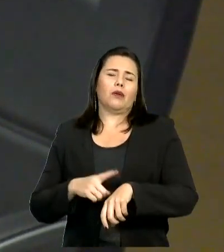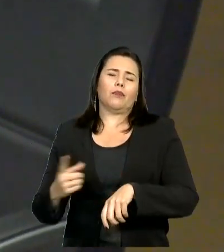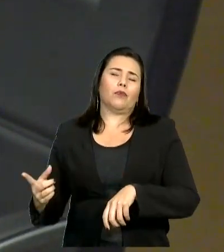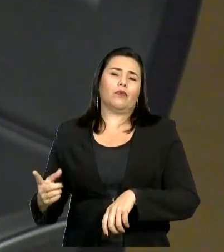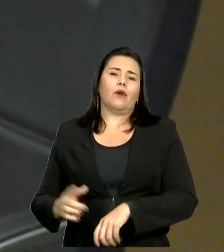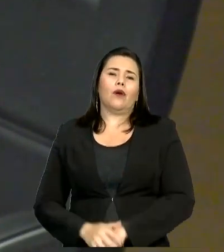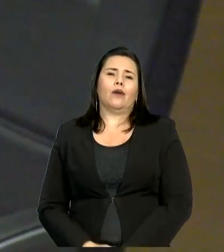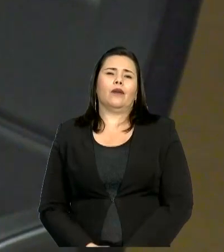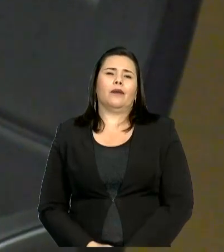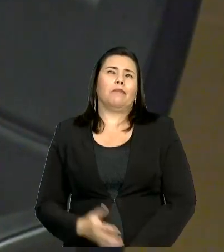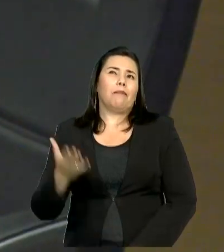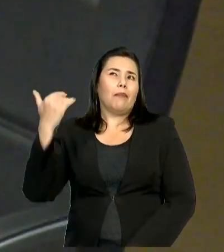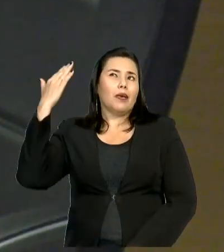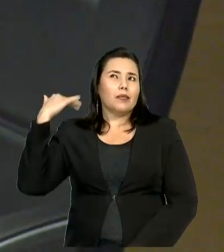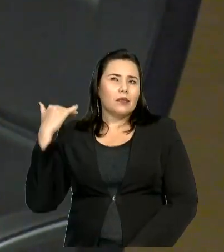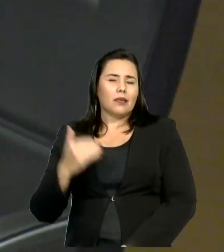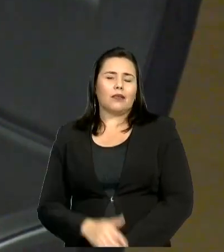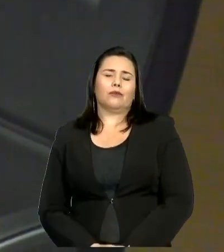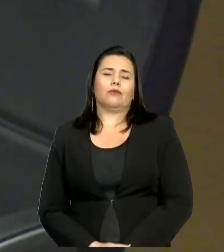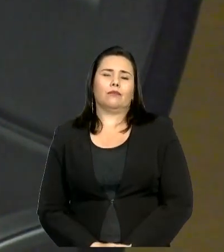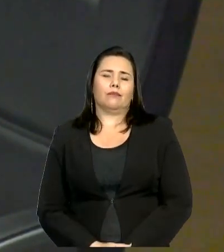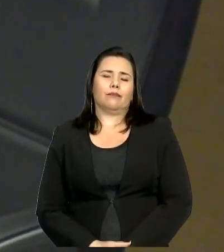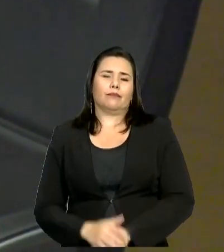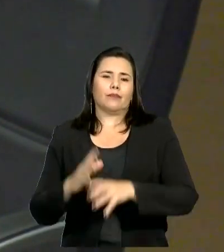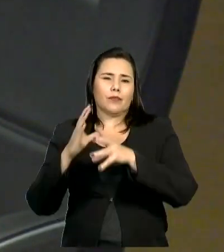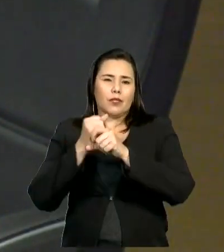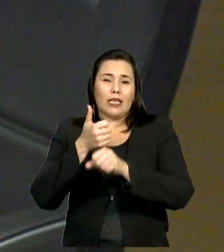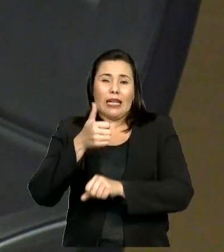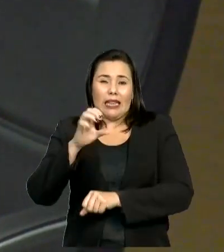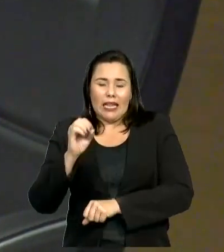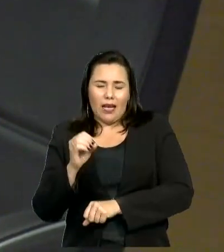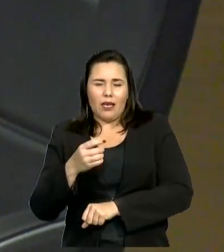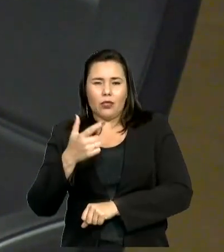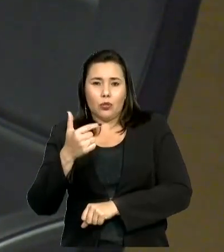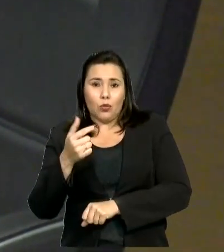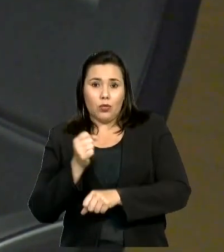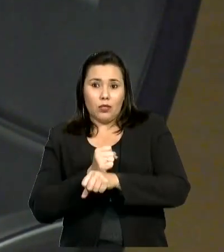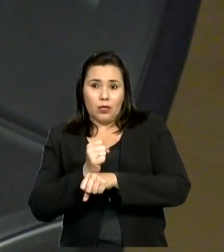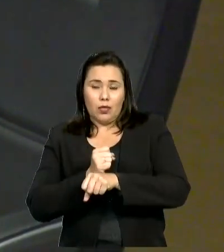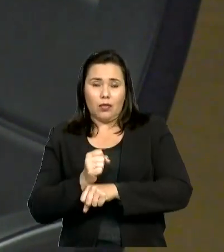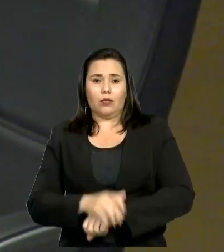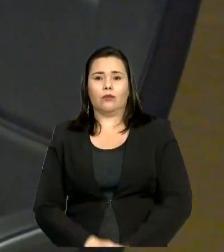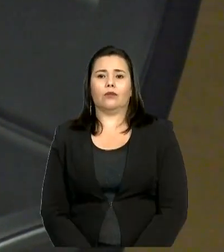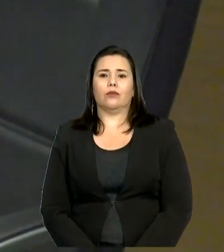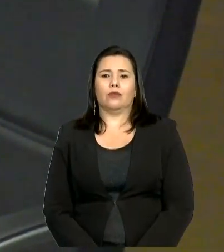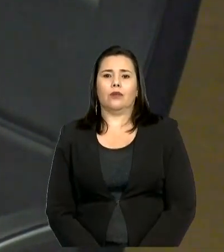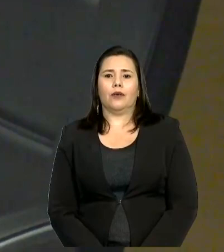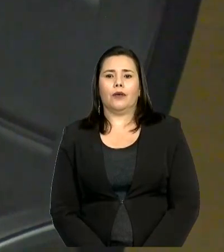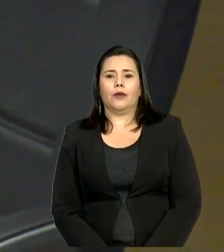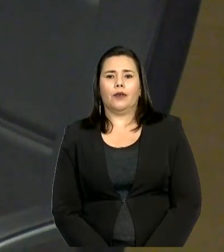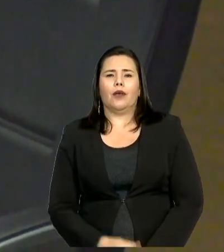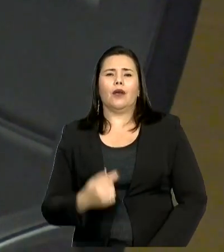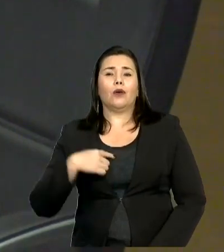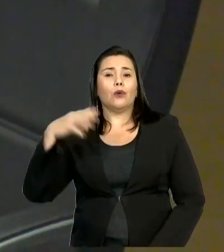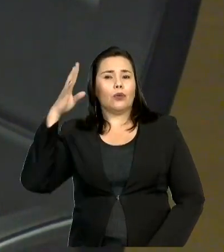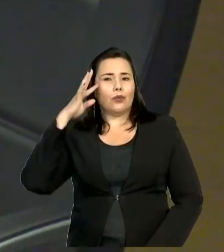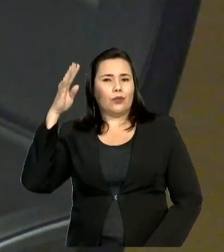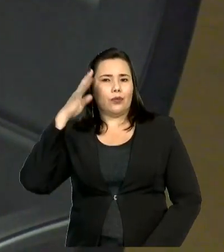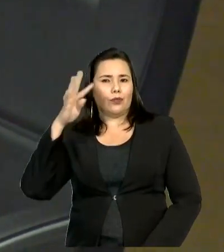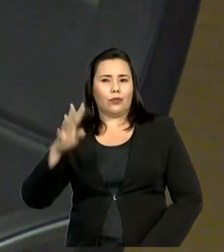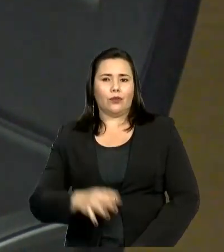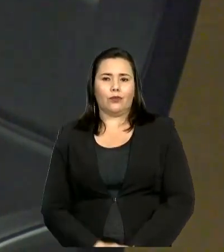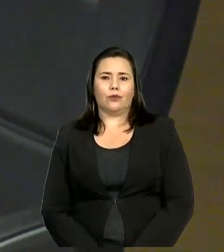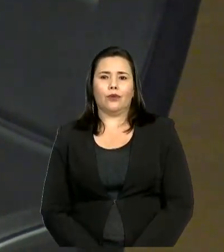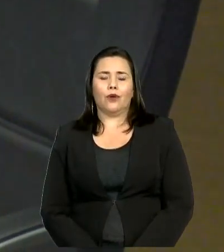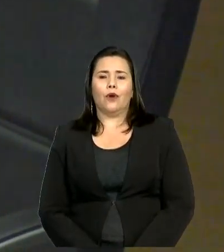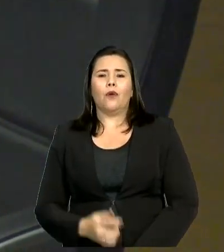anos, 12 anos para cá, que teve esse debate muito grande nesse campo ideológico da política. Eu sonho com o que